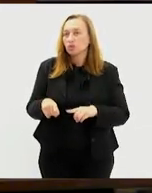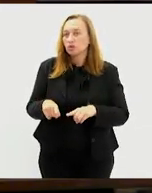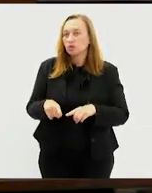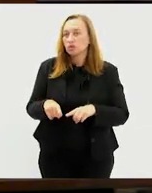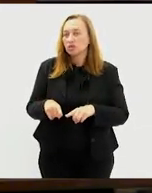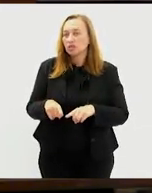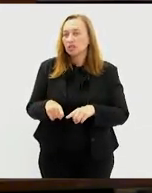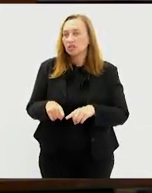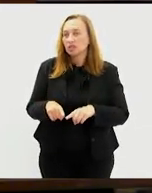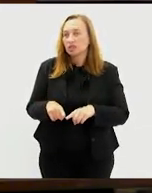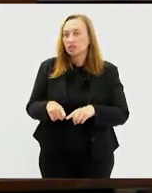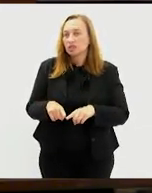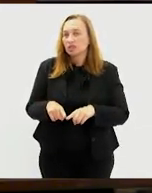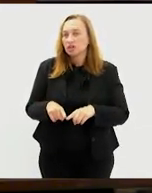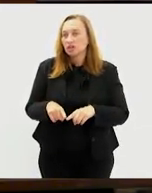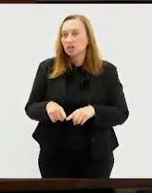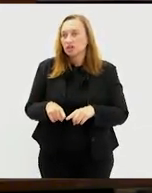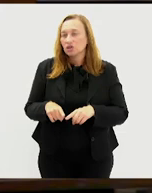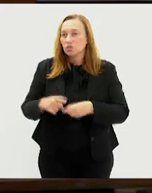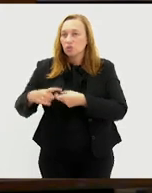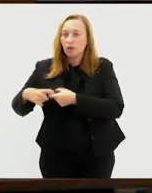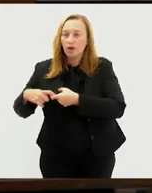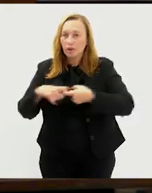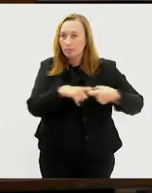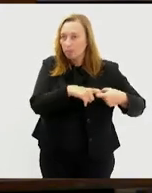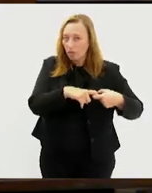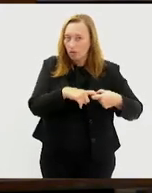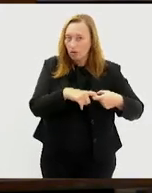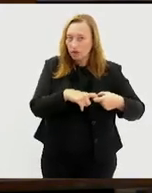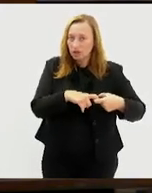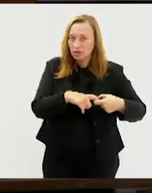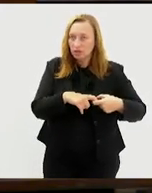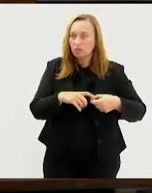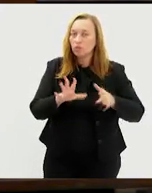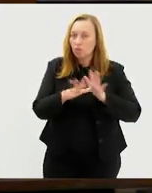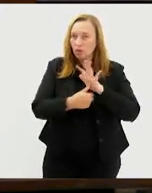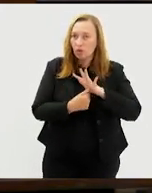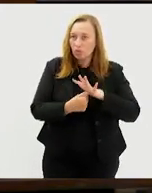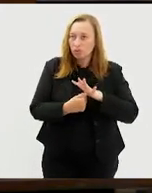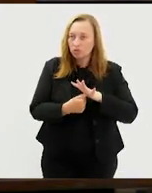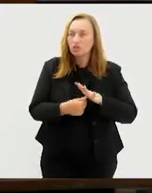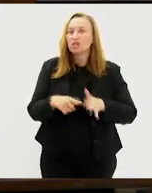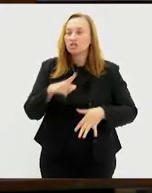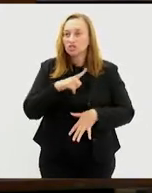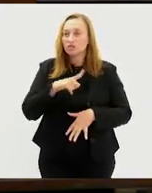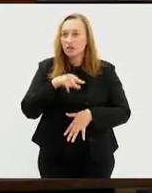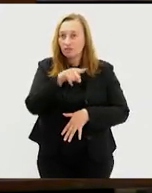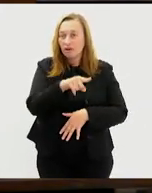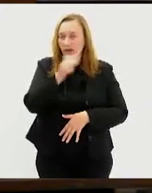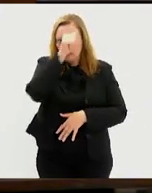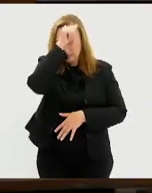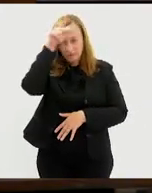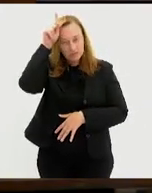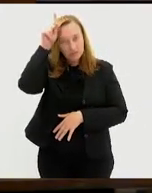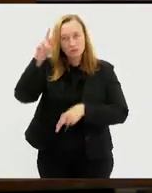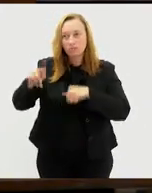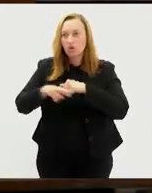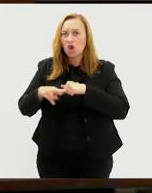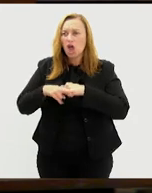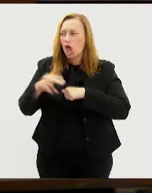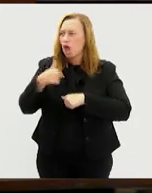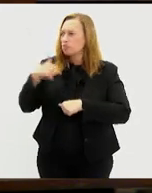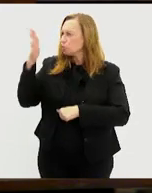reboque estiveram no pátio da prefitura de bxo e Pas pas Eu nunca